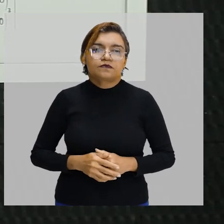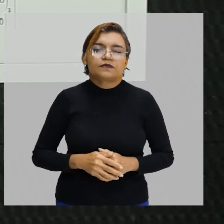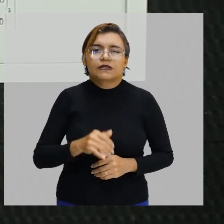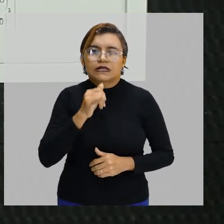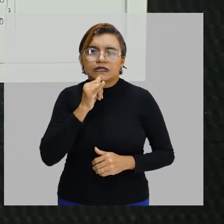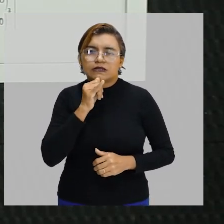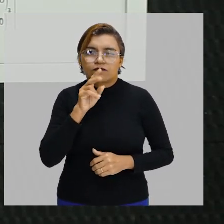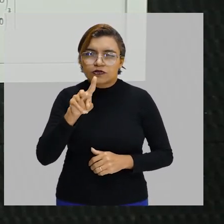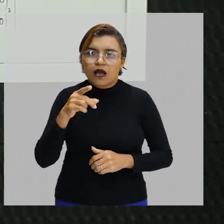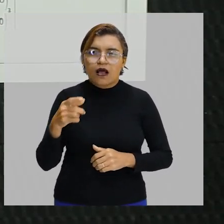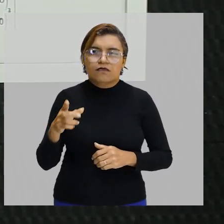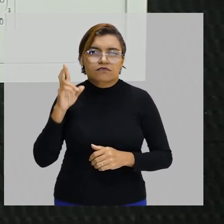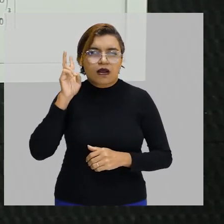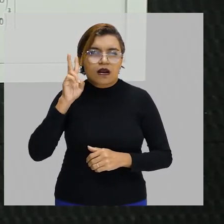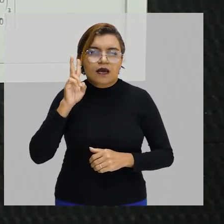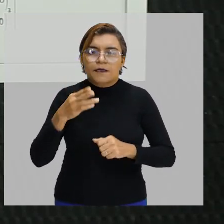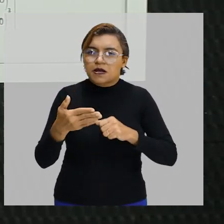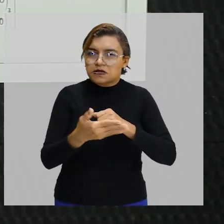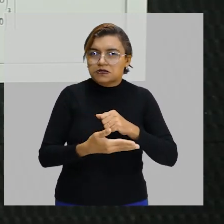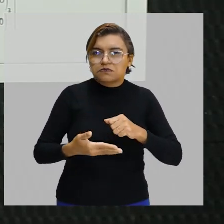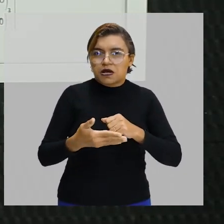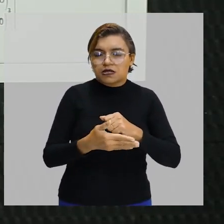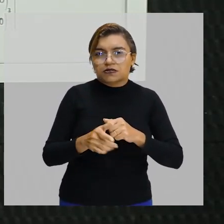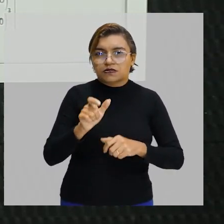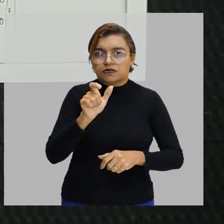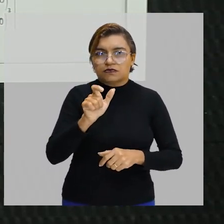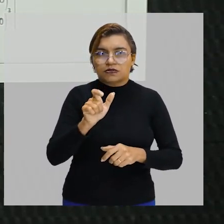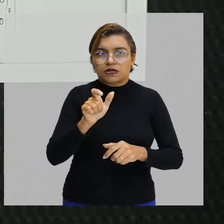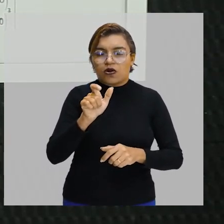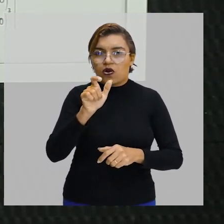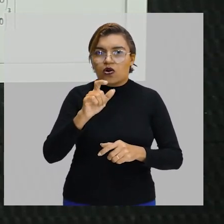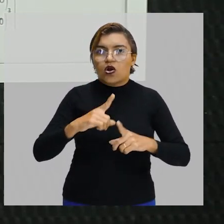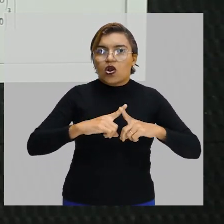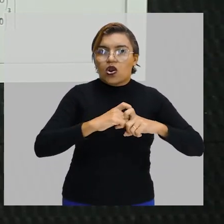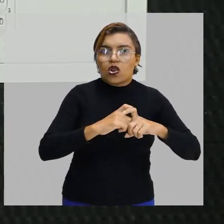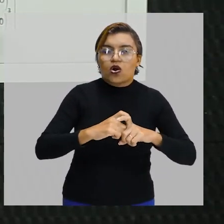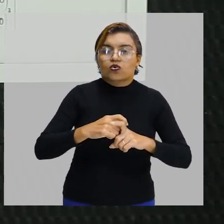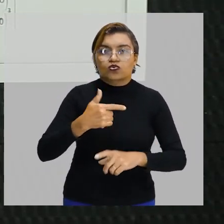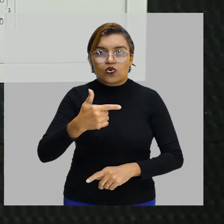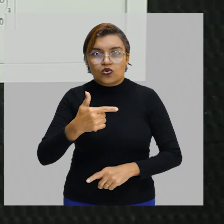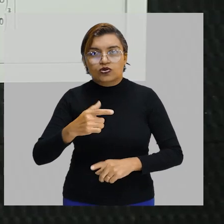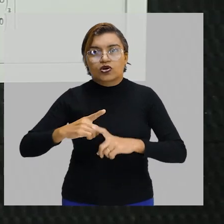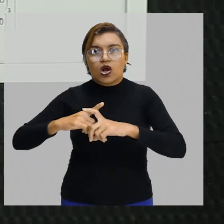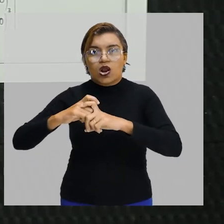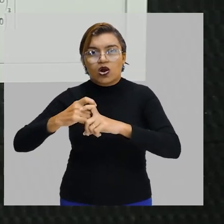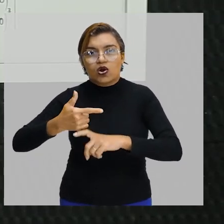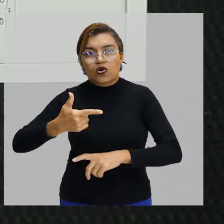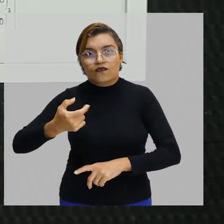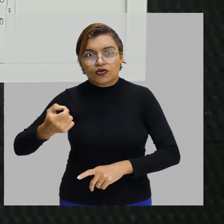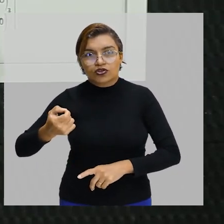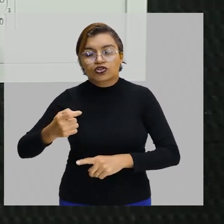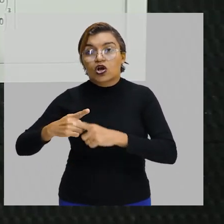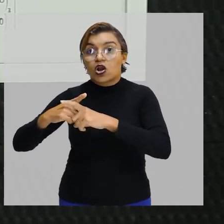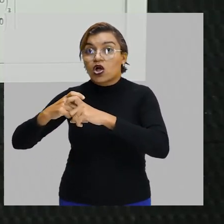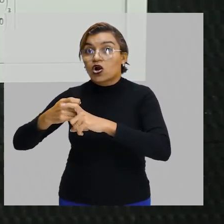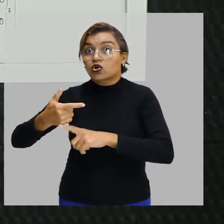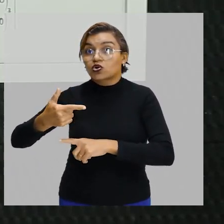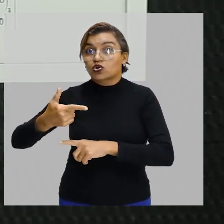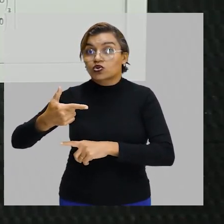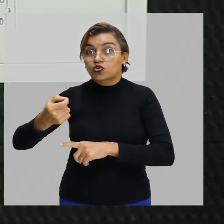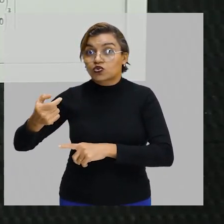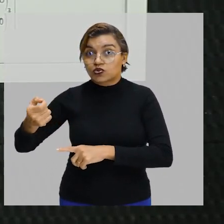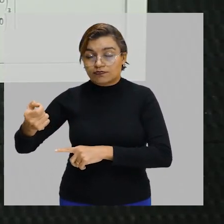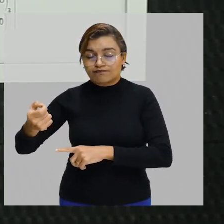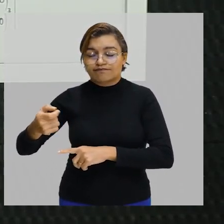bases, dessa coluna aqui é o log de 2, nessa aqui é o log de 20, e esse aqui é o log de 200, né? Então